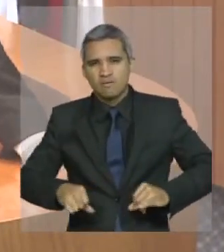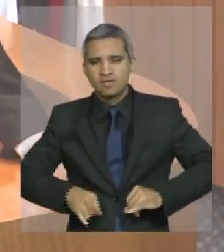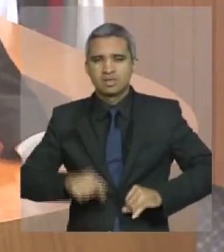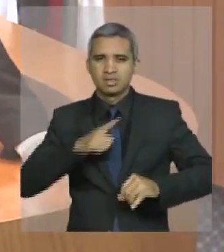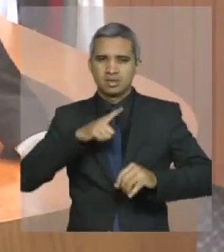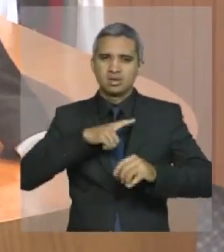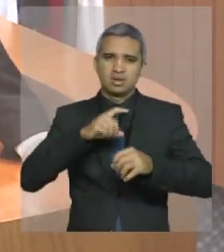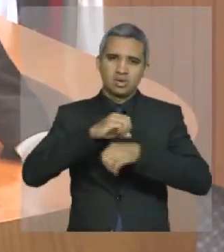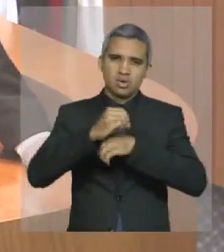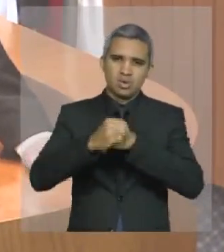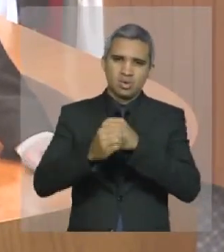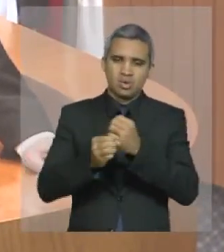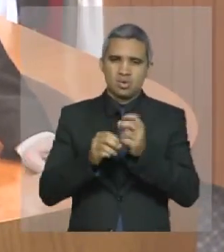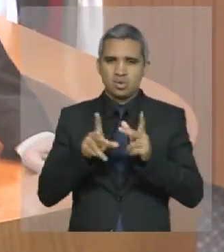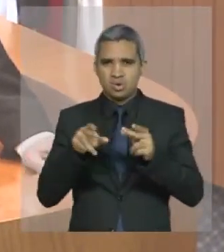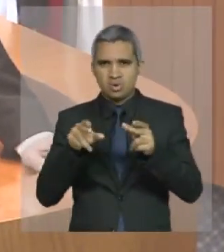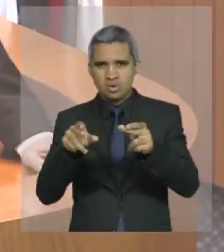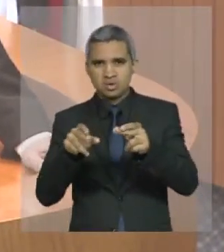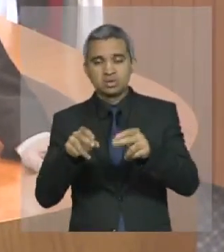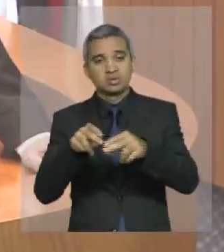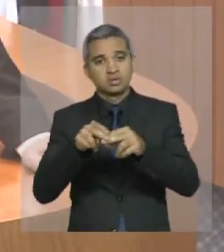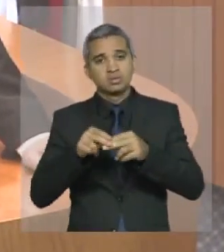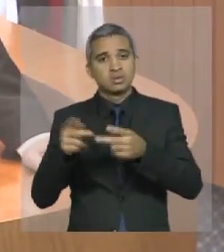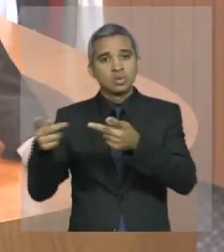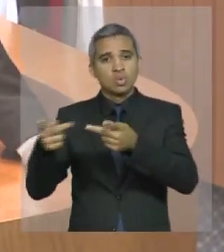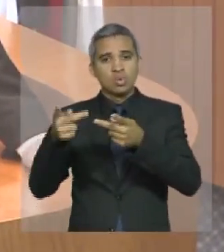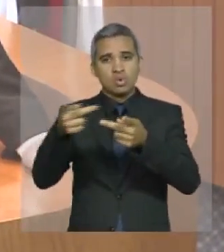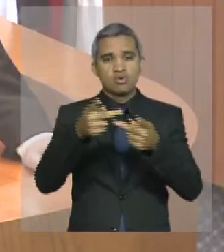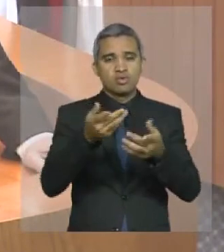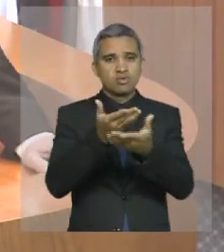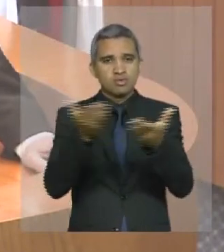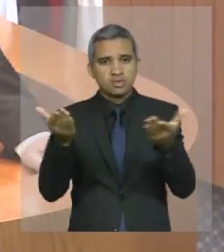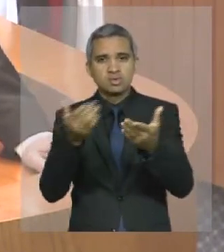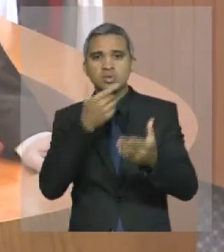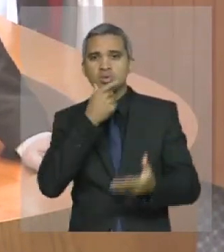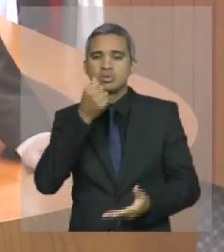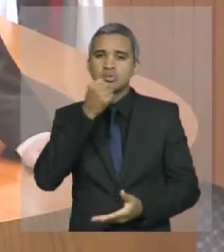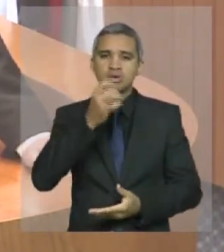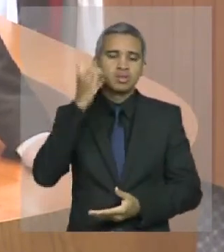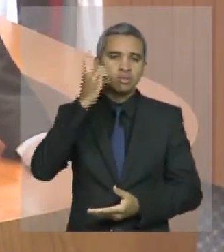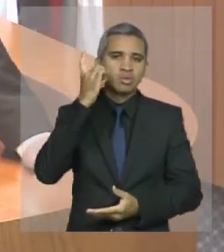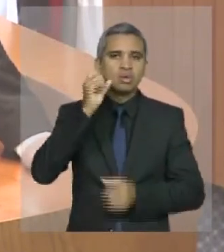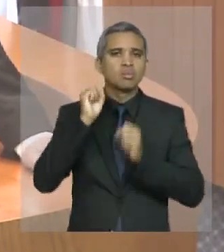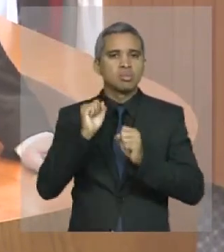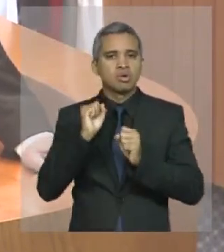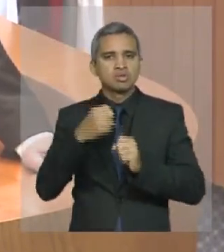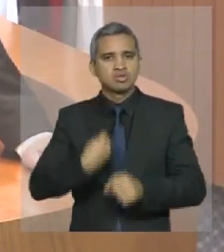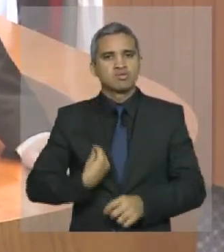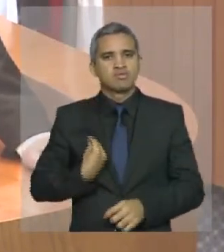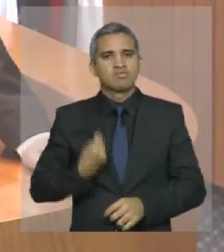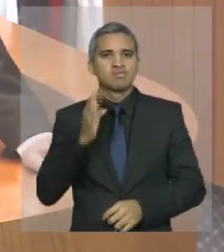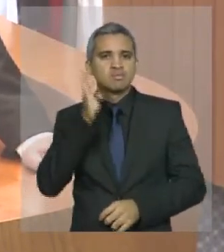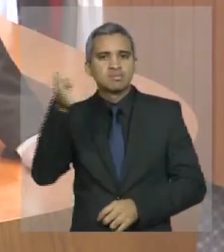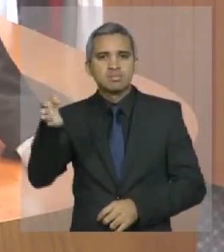a todos vocês, deputados e deputadas, que fizeram parte dessa luta, para que possam presenciar esse